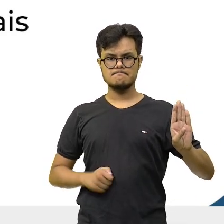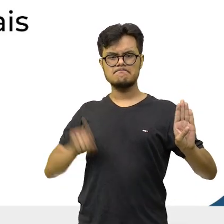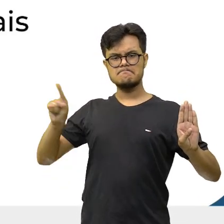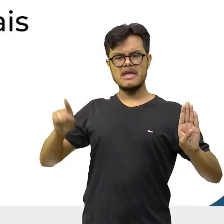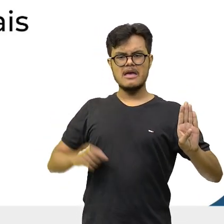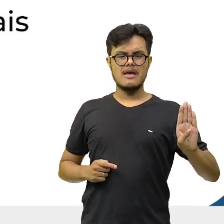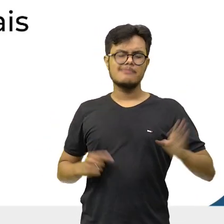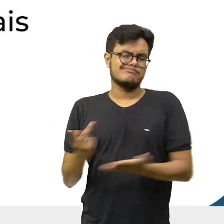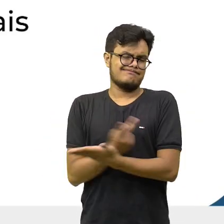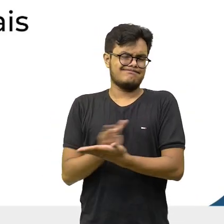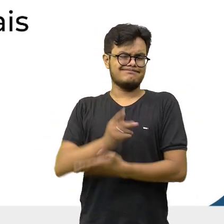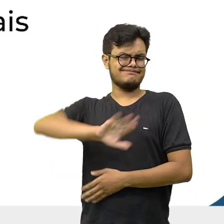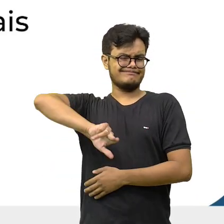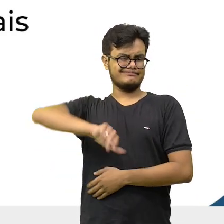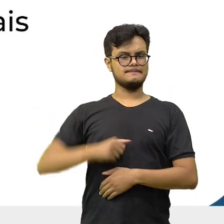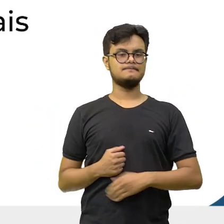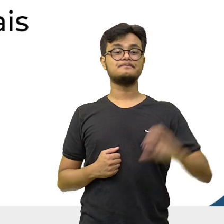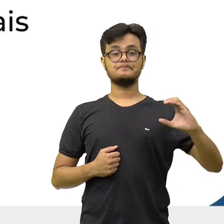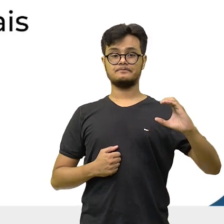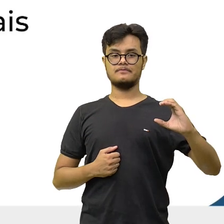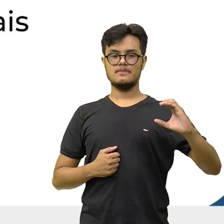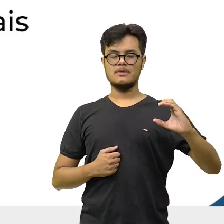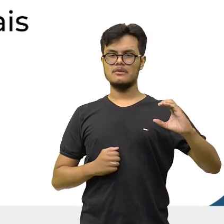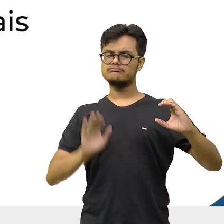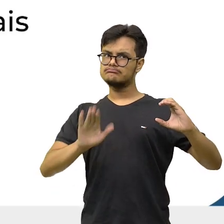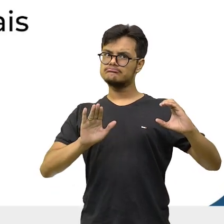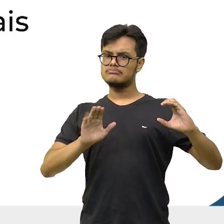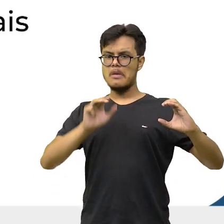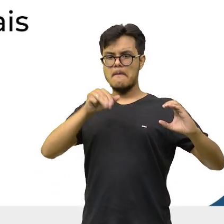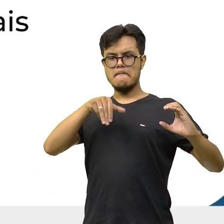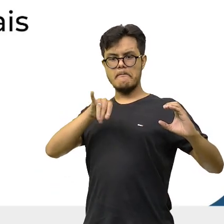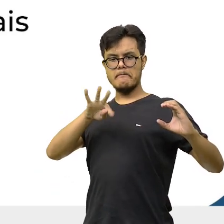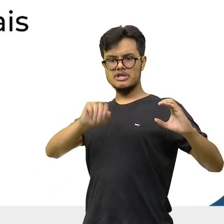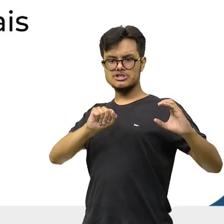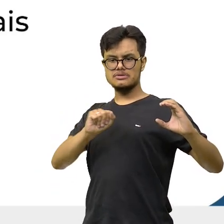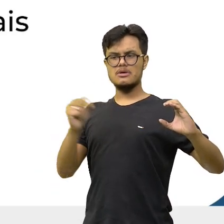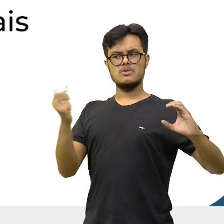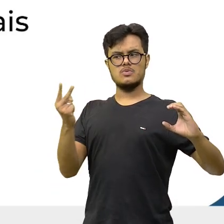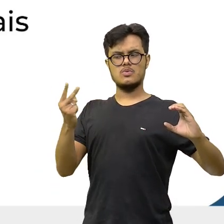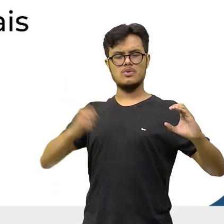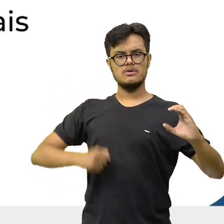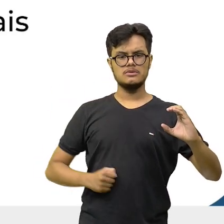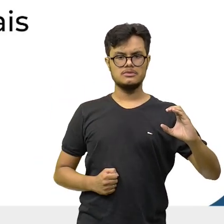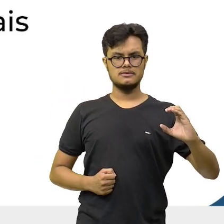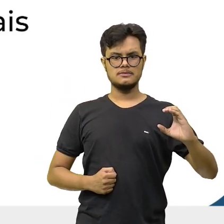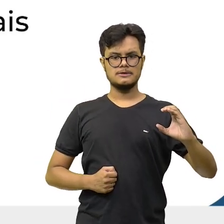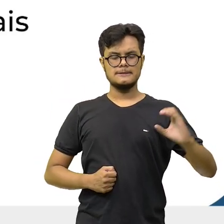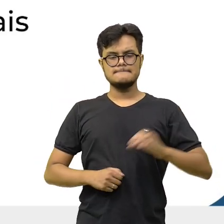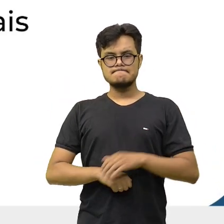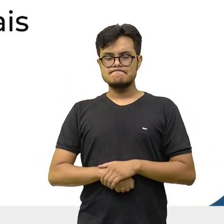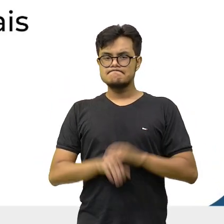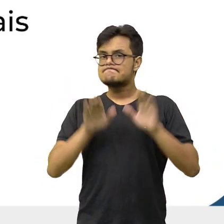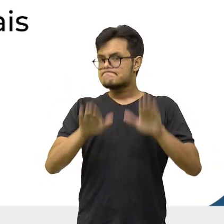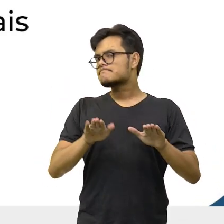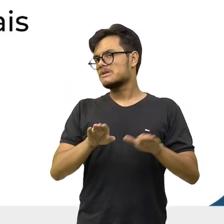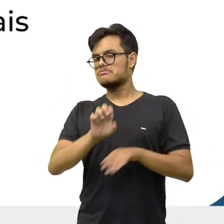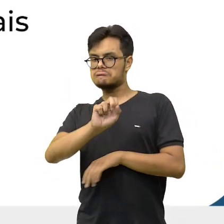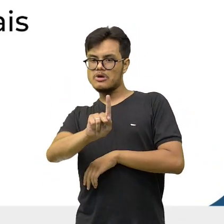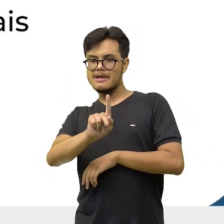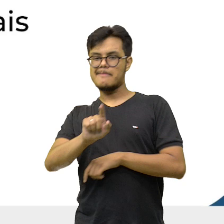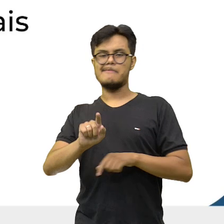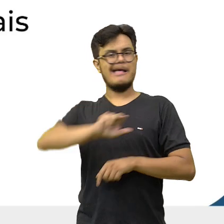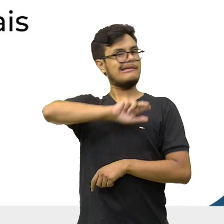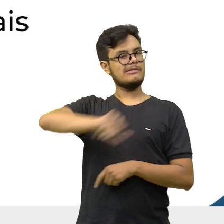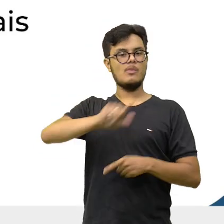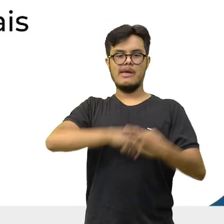ver. Letra C, mista, opa, com produção de glicídio e nucleotídeo. Ó, é mista, mas não